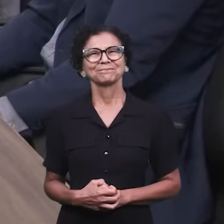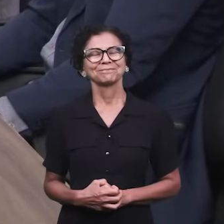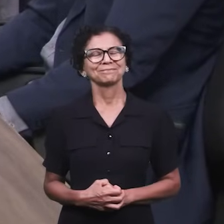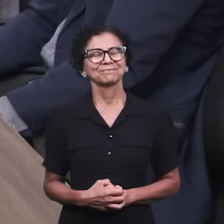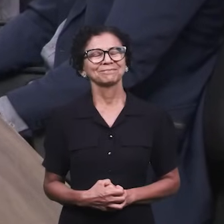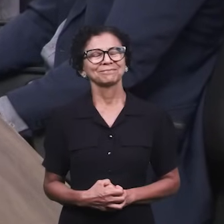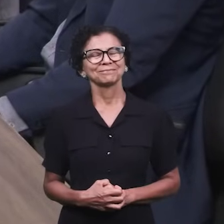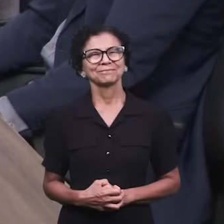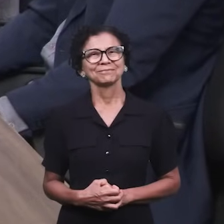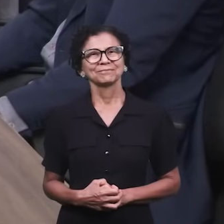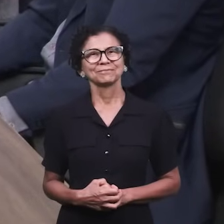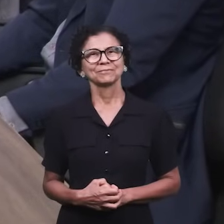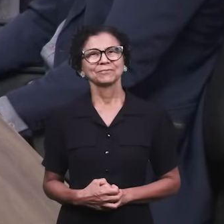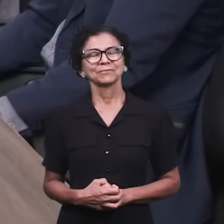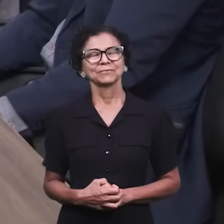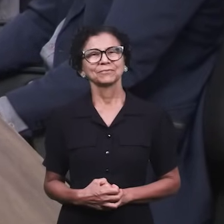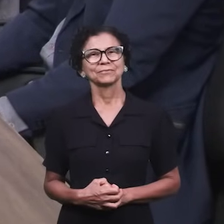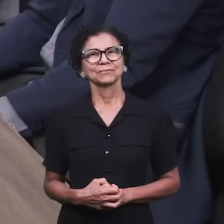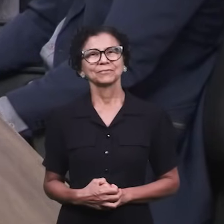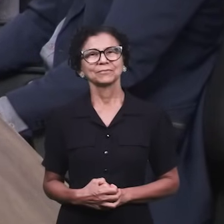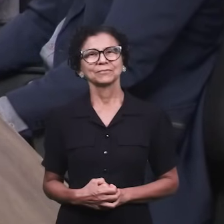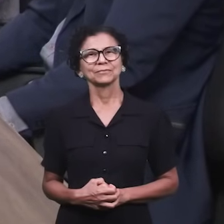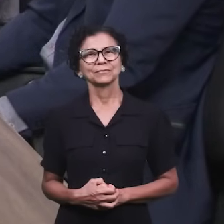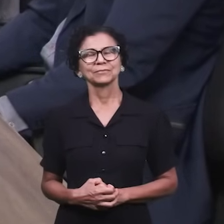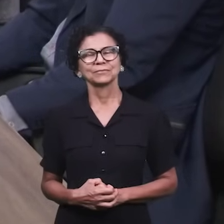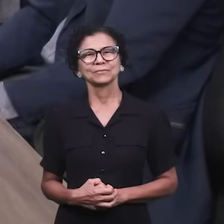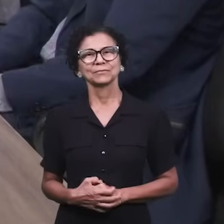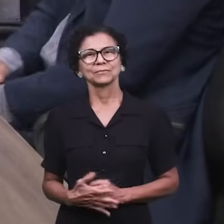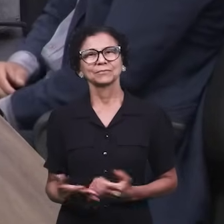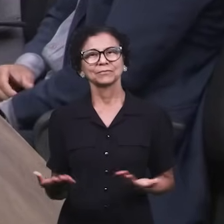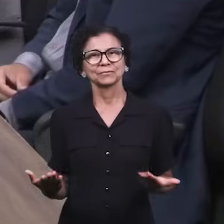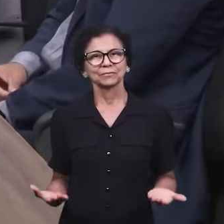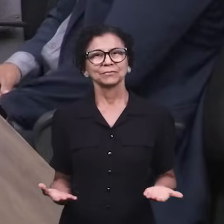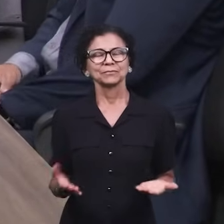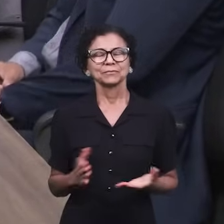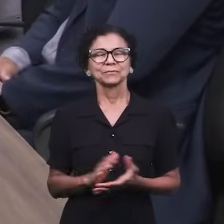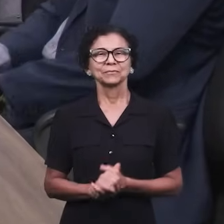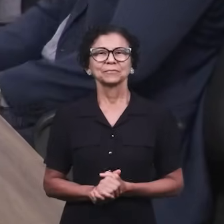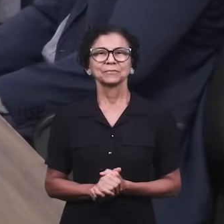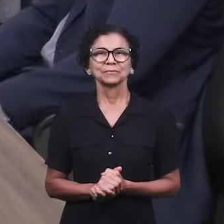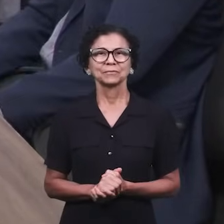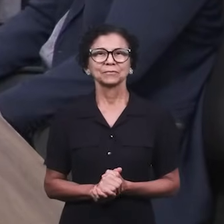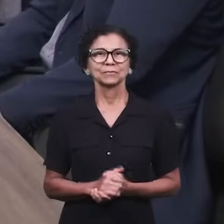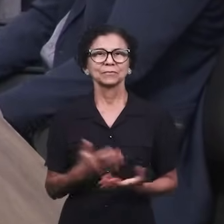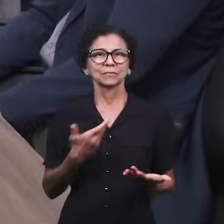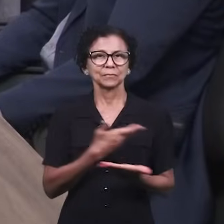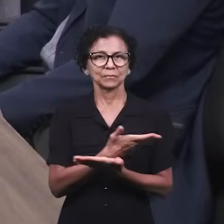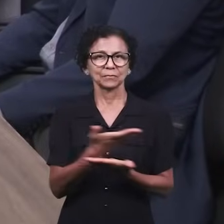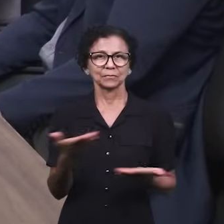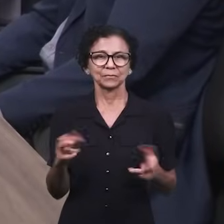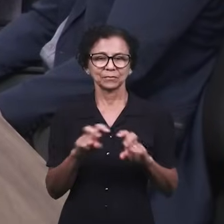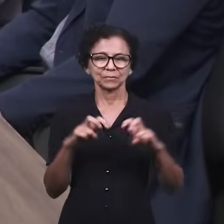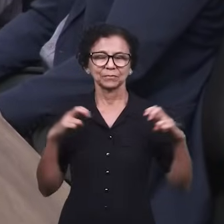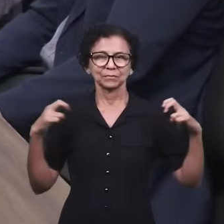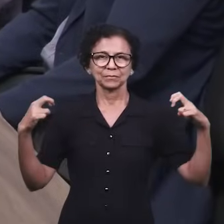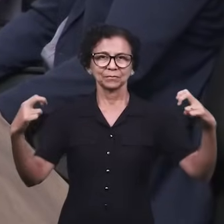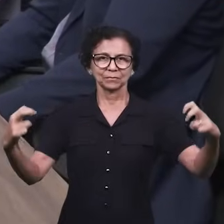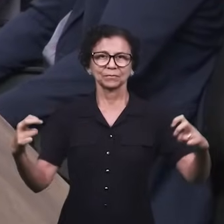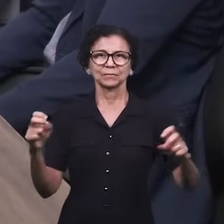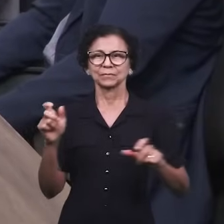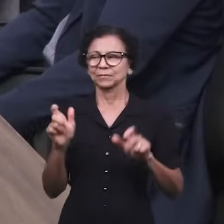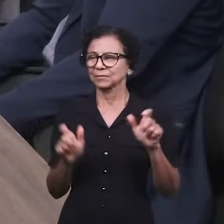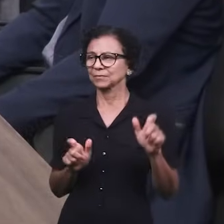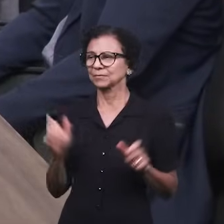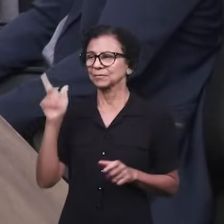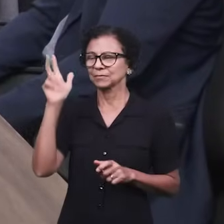Muito bem, já estamos de volta e eu gostaria aqui de saudar os componentes da mesa. Pastor Gilson Souza,